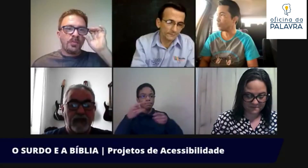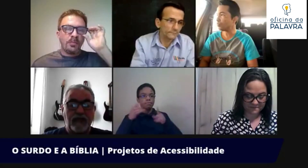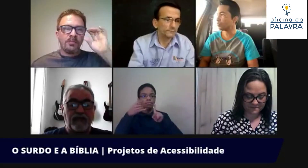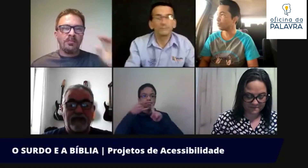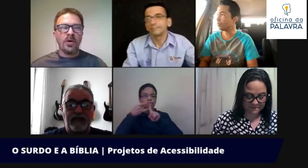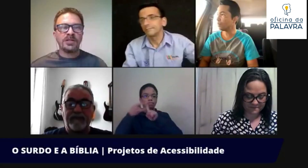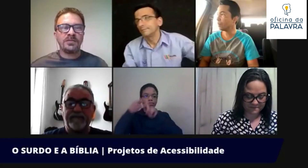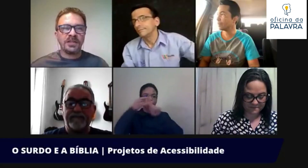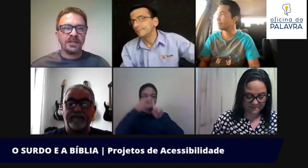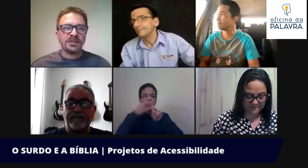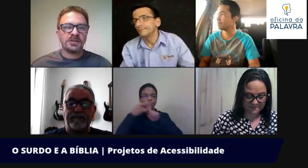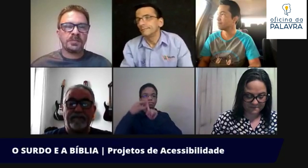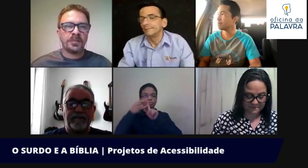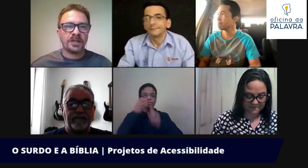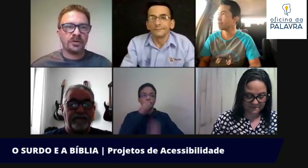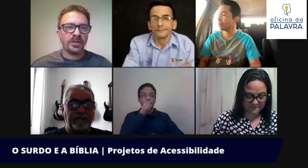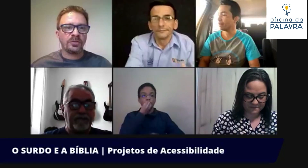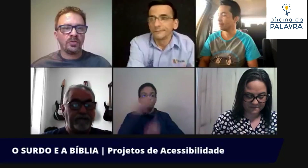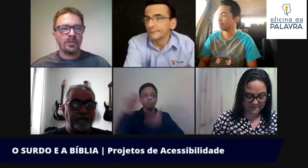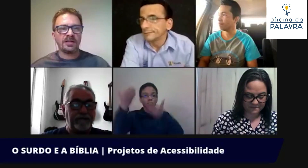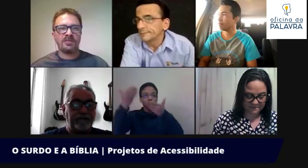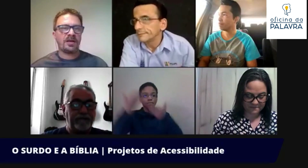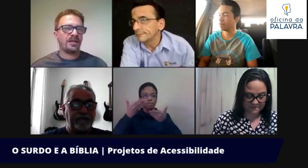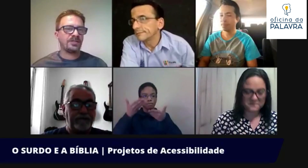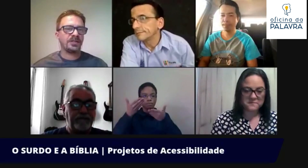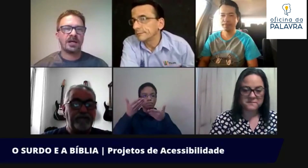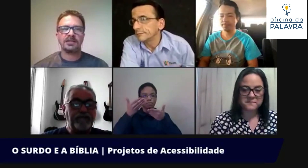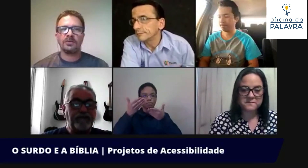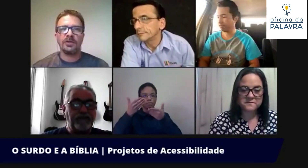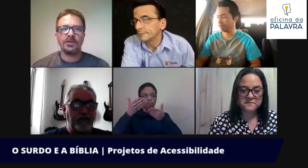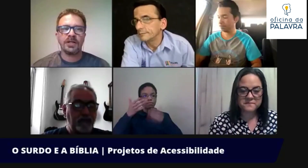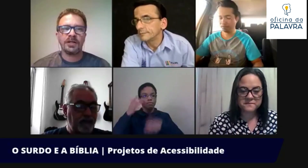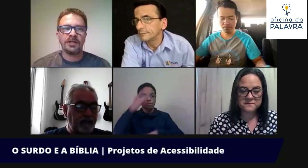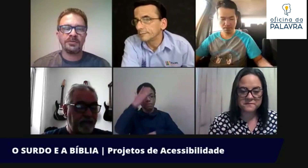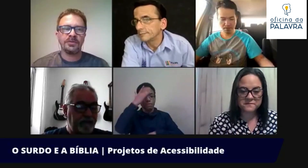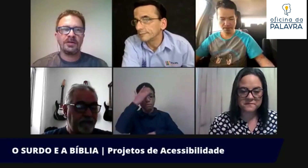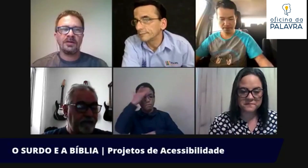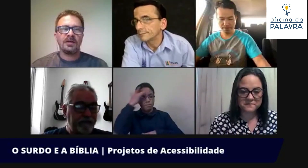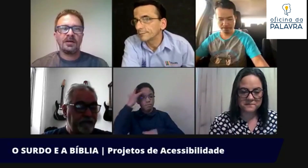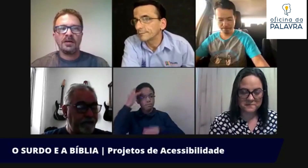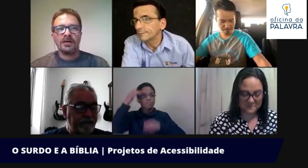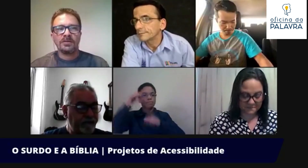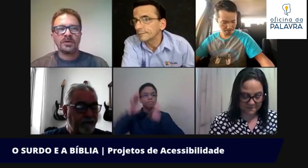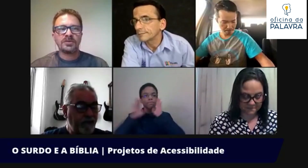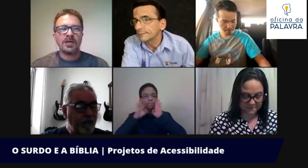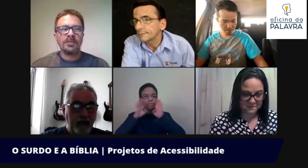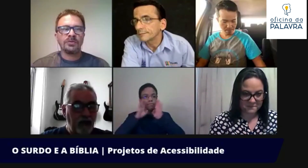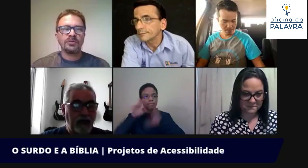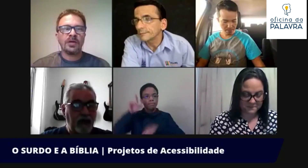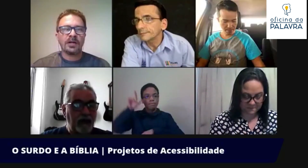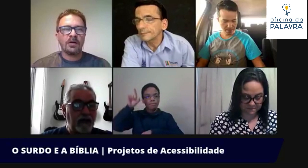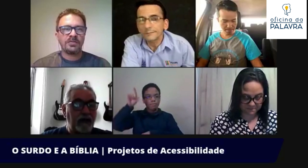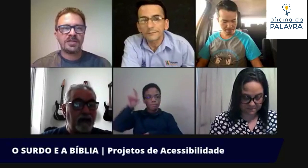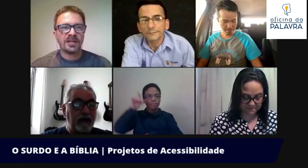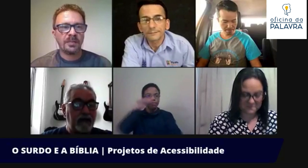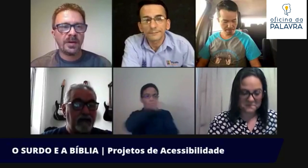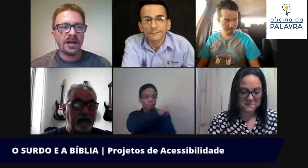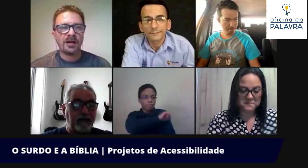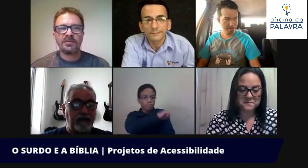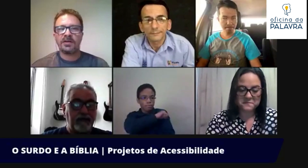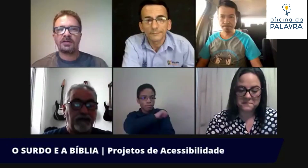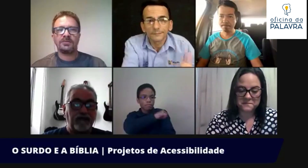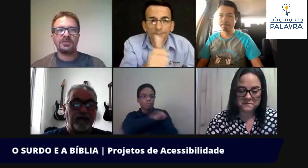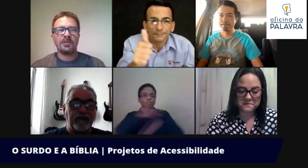quero dar as boas-vindas para toda a turma aí da Verdade e Graça no Rio de Janeiro, nossos amigos do canal Oficina